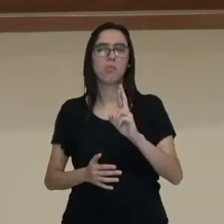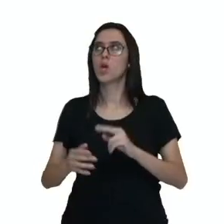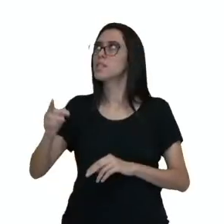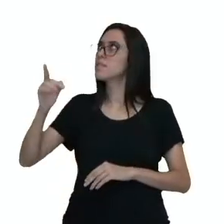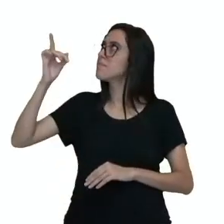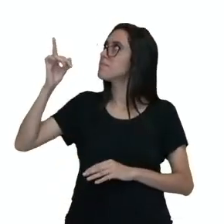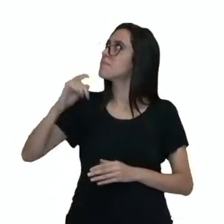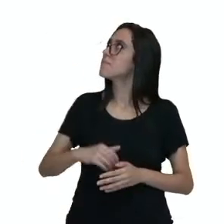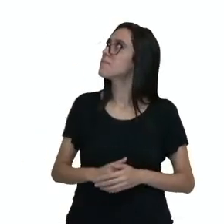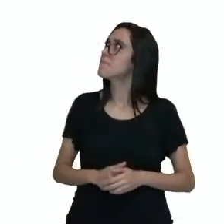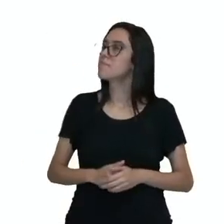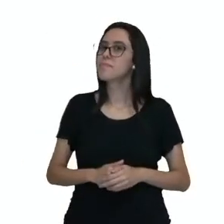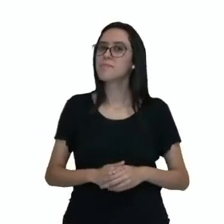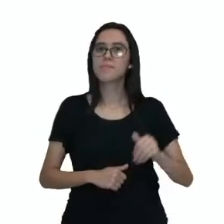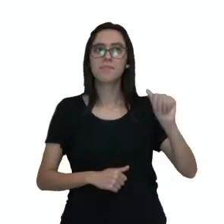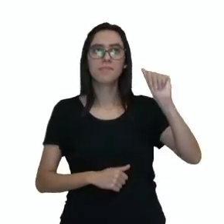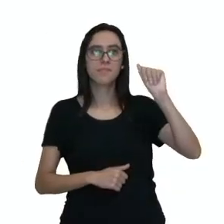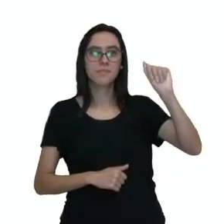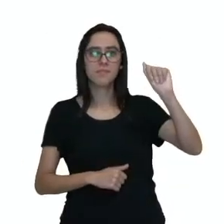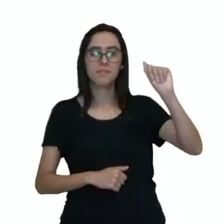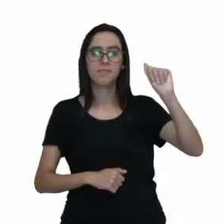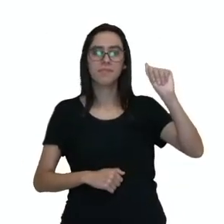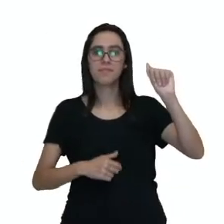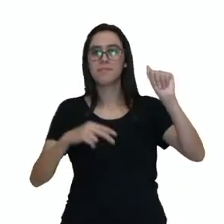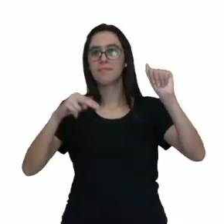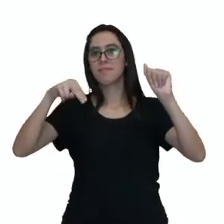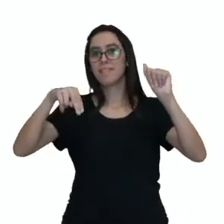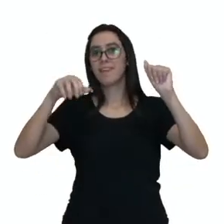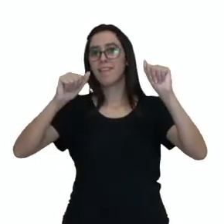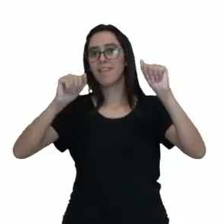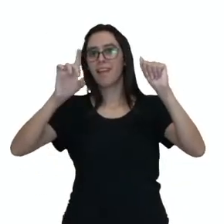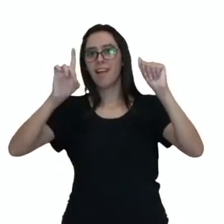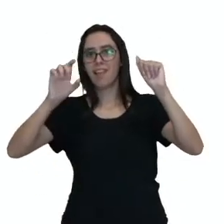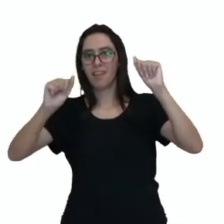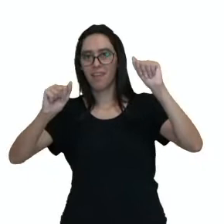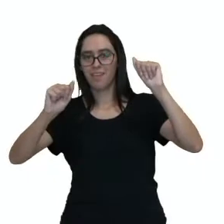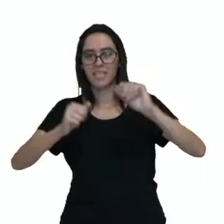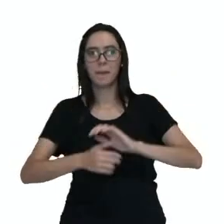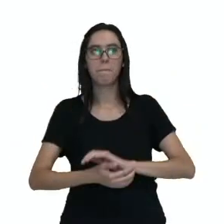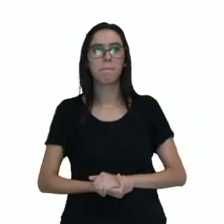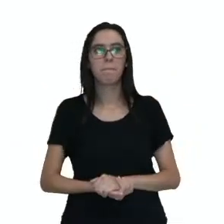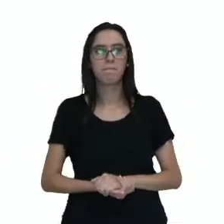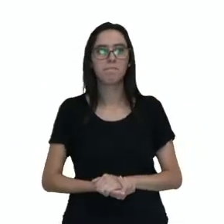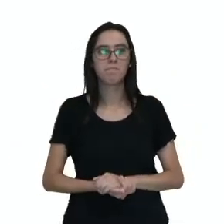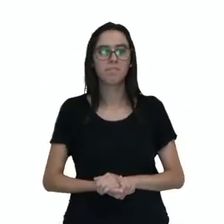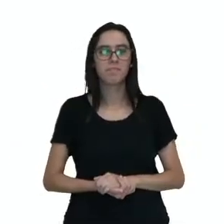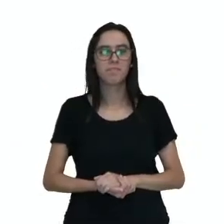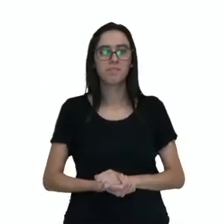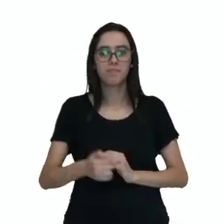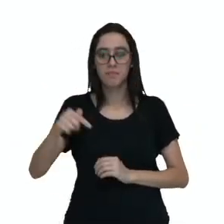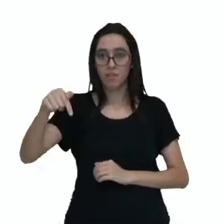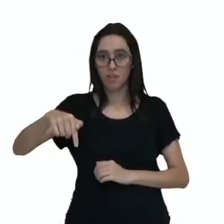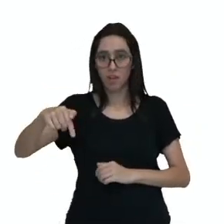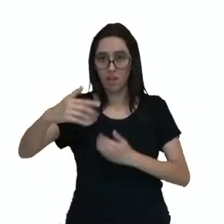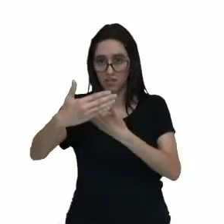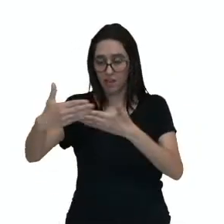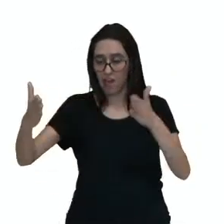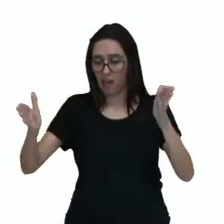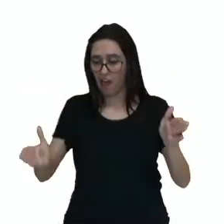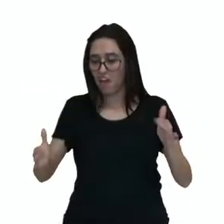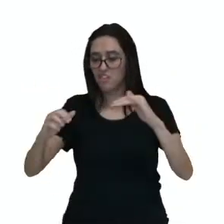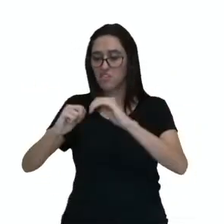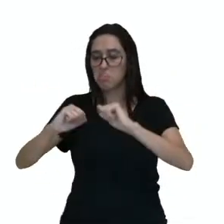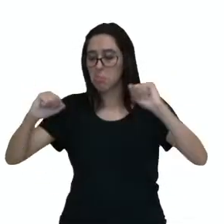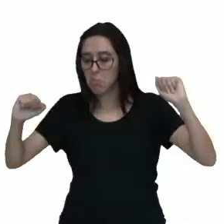Letra A. Em esta caja não há nada. Tá? Em esta caixa, tá? Caixa, não